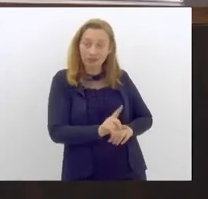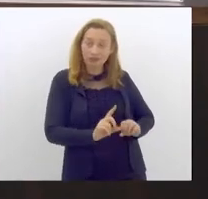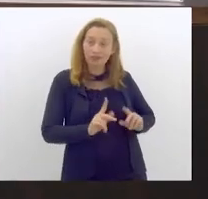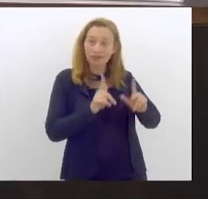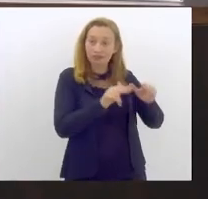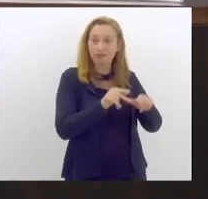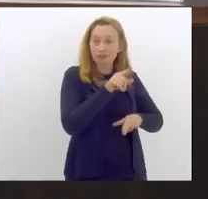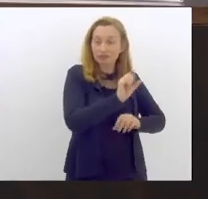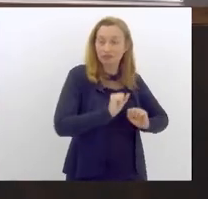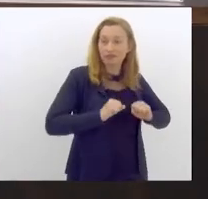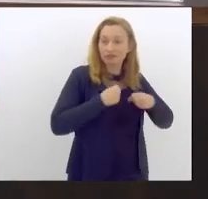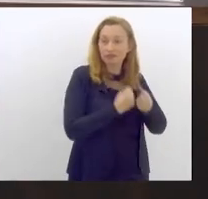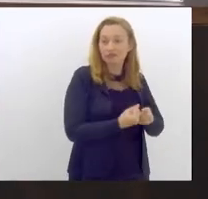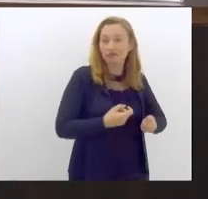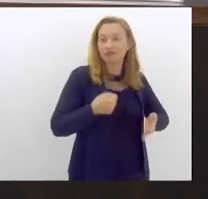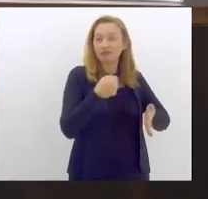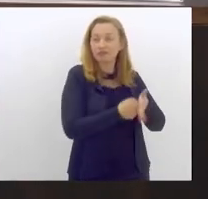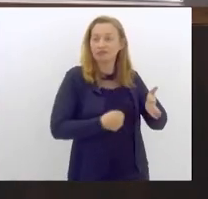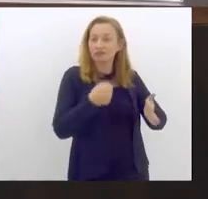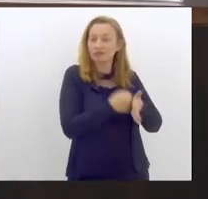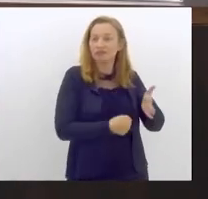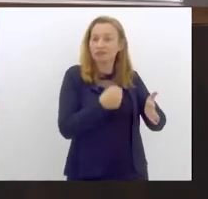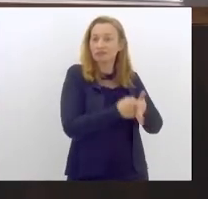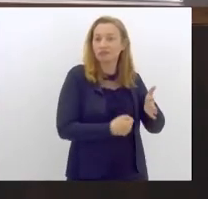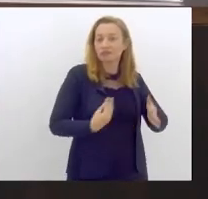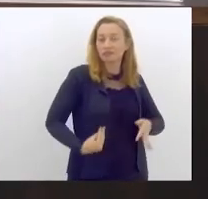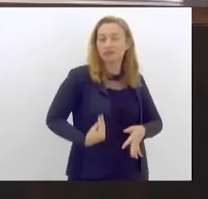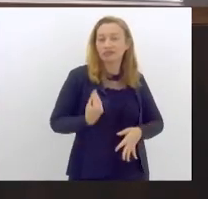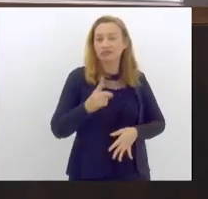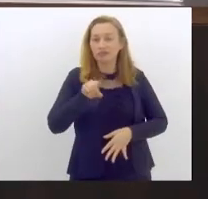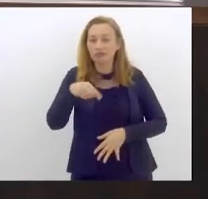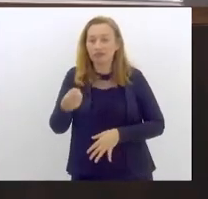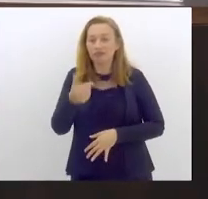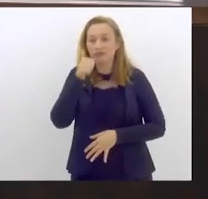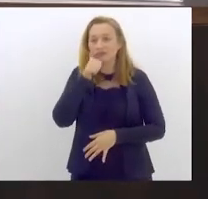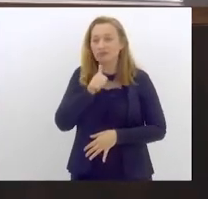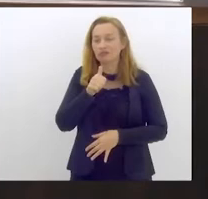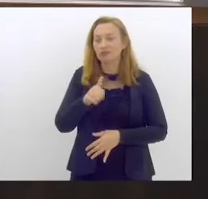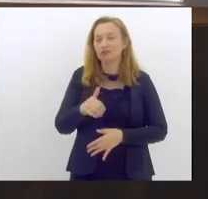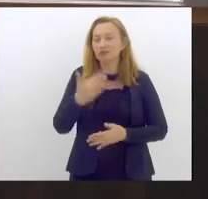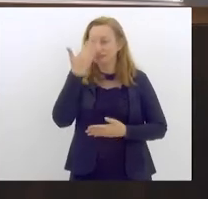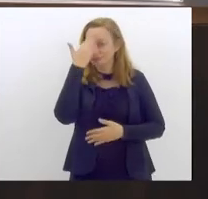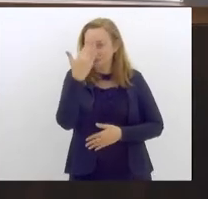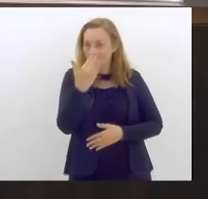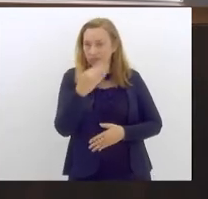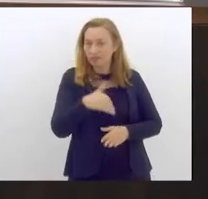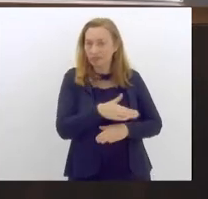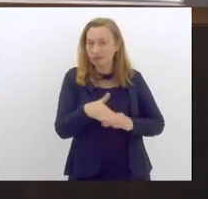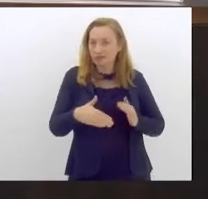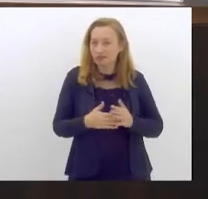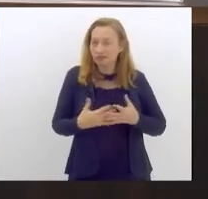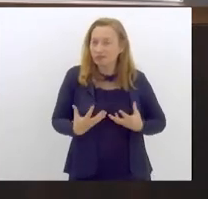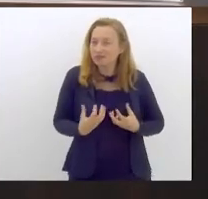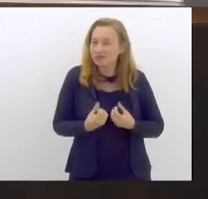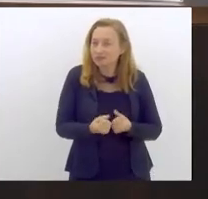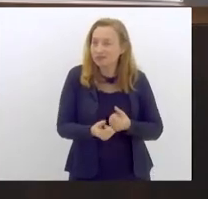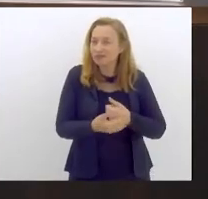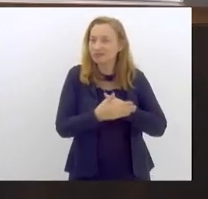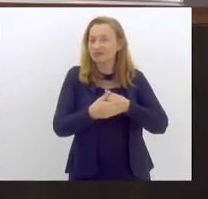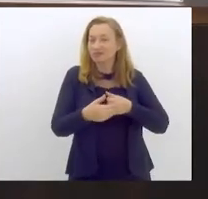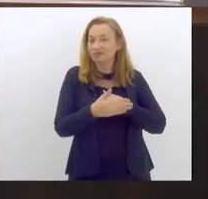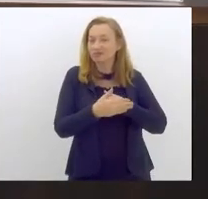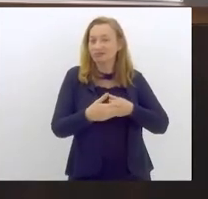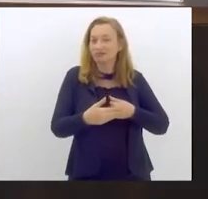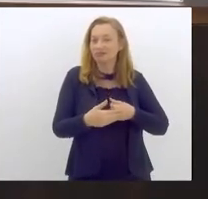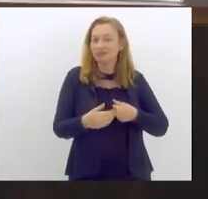e dedica a sua luta pela vida de outras mulheres então eu quero agradecer a toda acolhimento a toda a luta que a gente